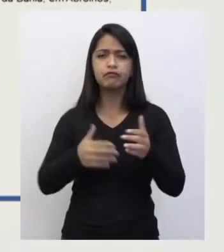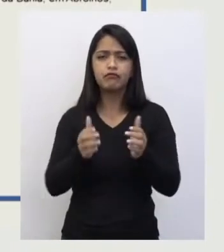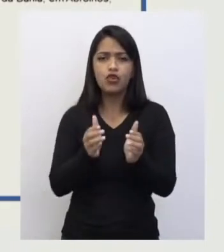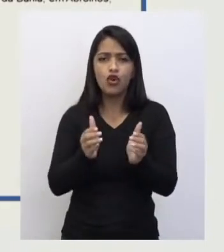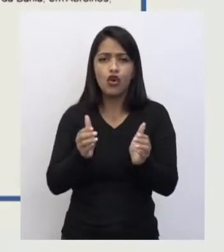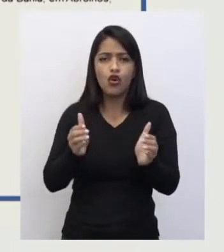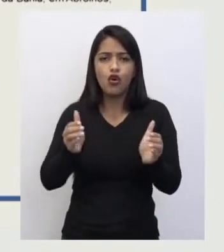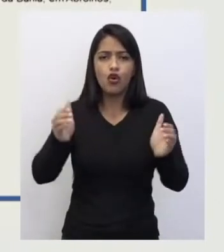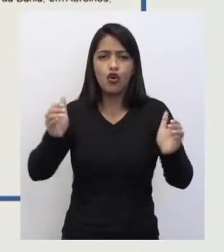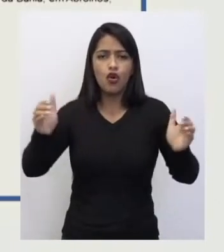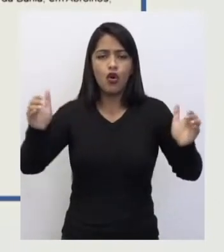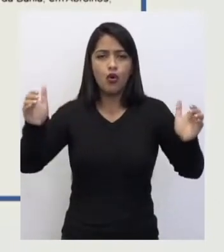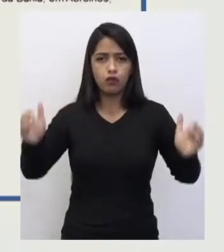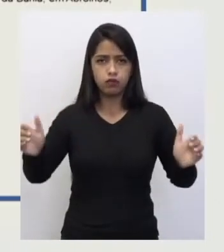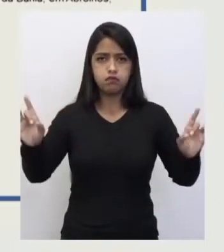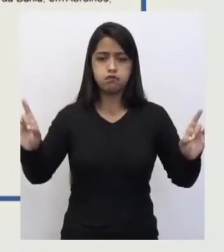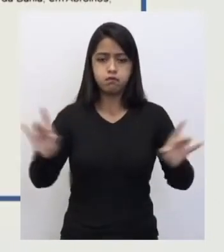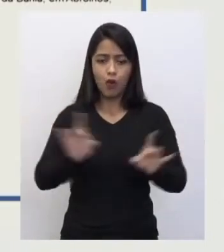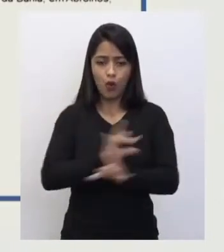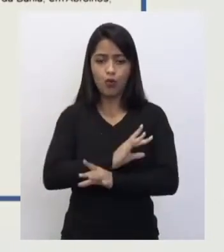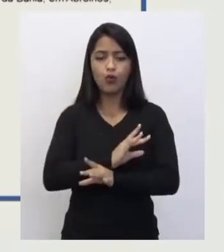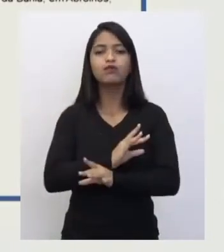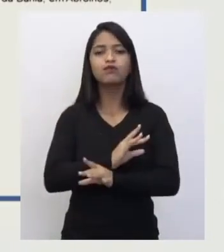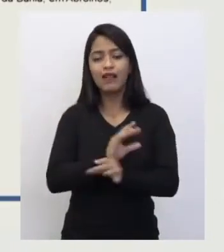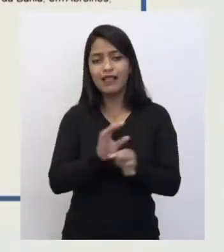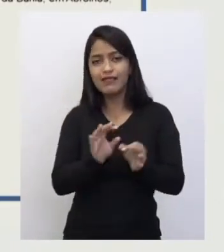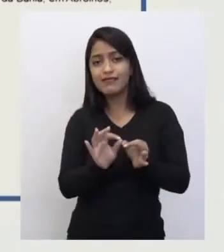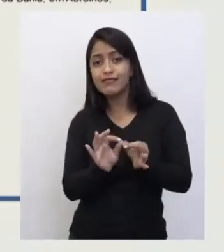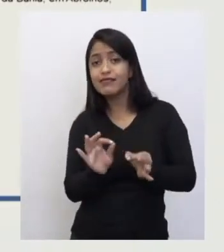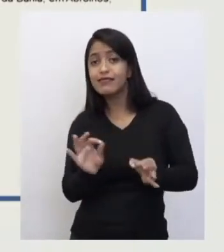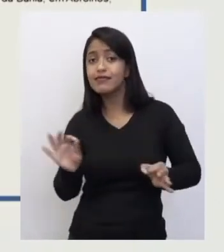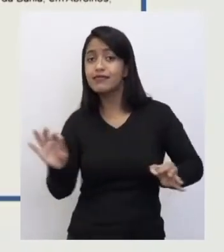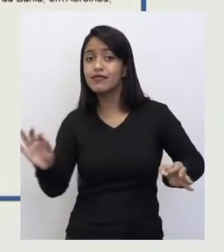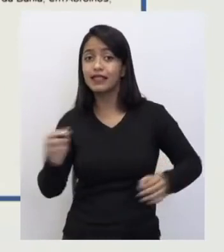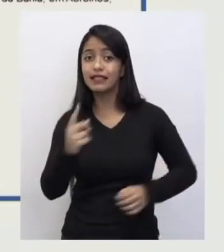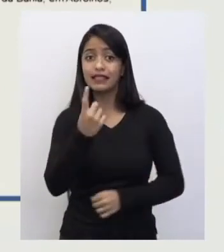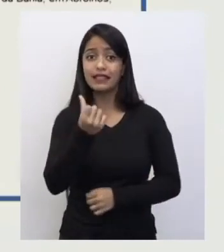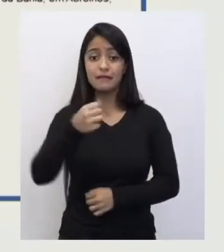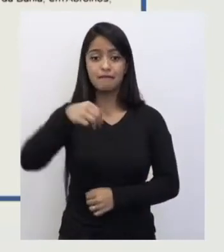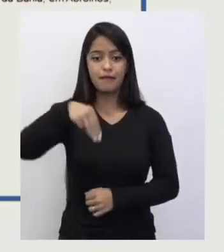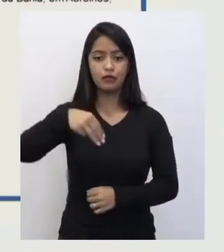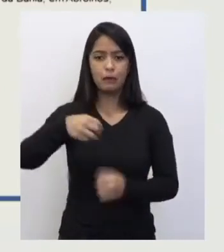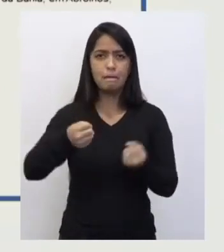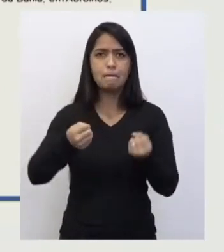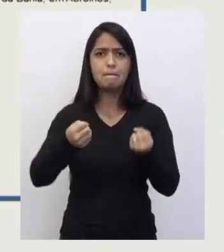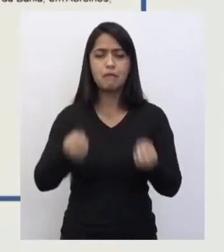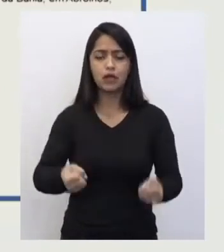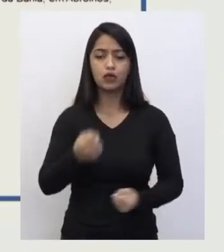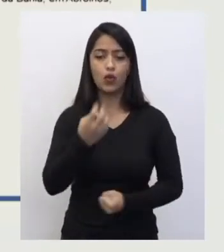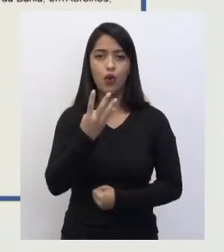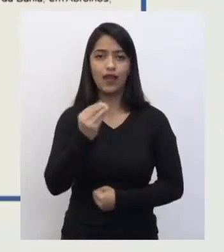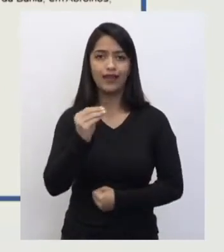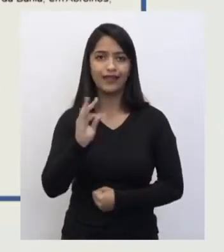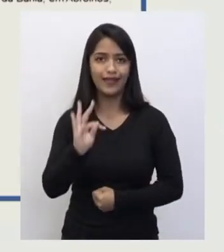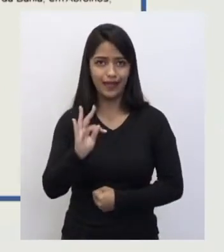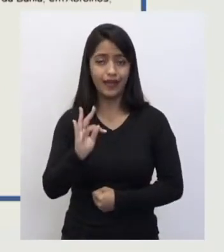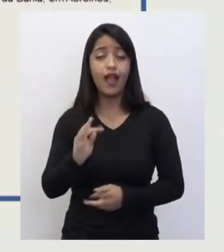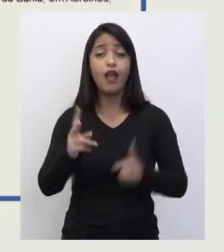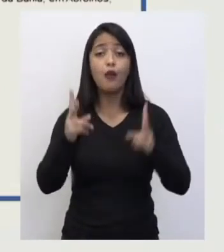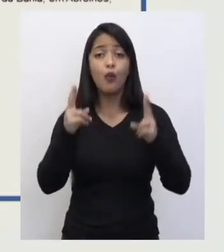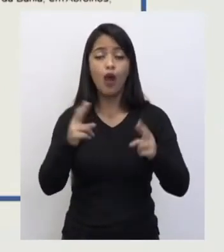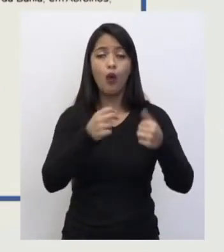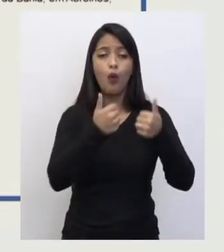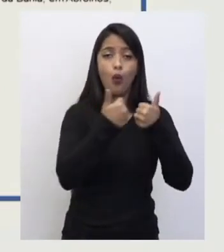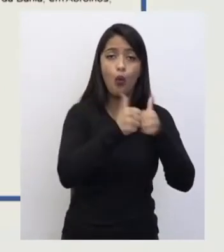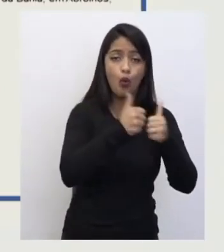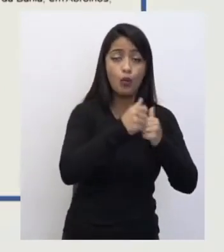40 toneladas, o que equivale ao tamanho de um ônibus e um carro juntos e ao peso de